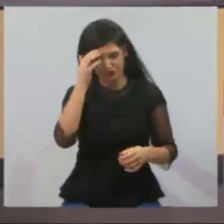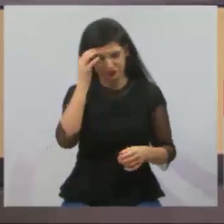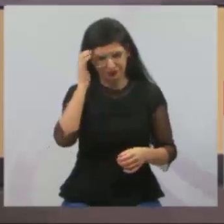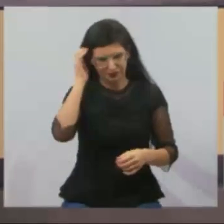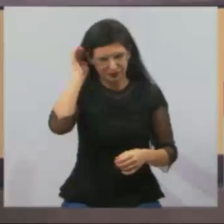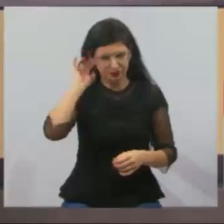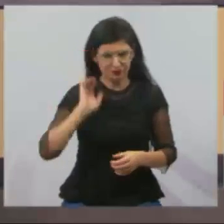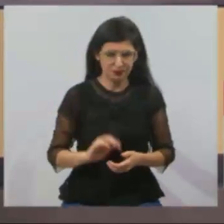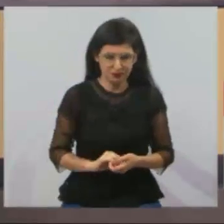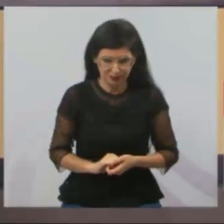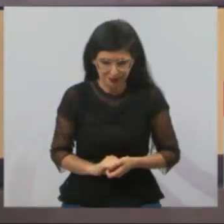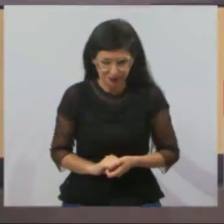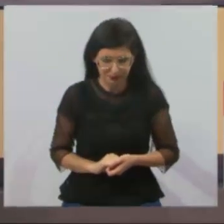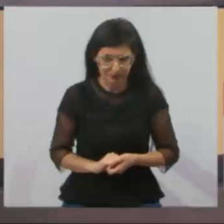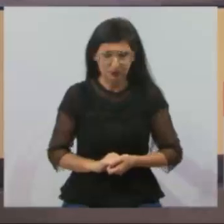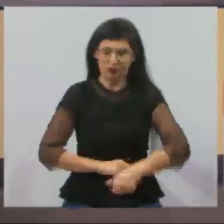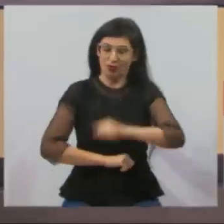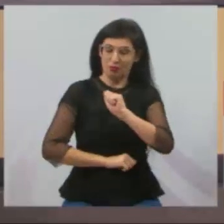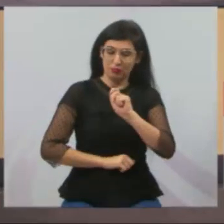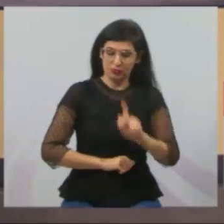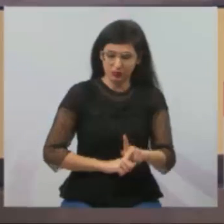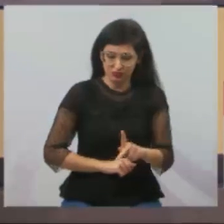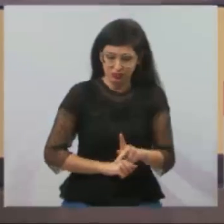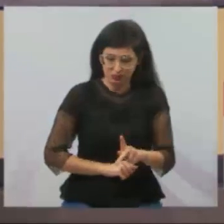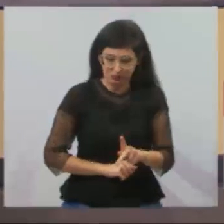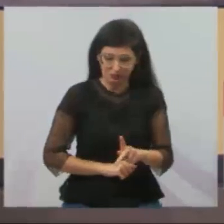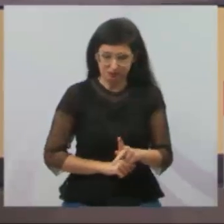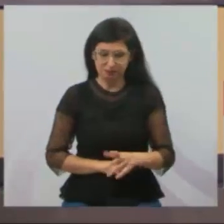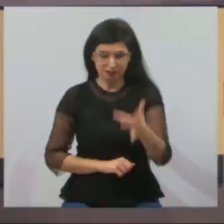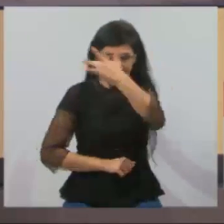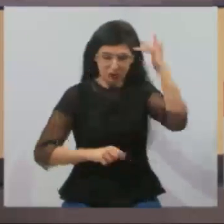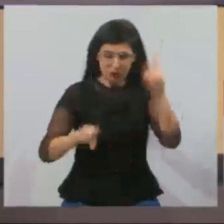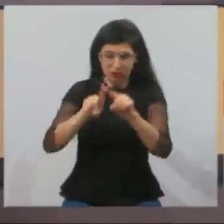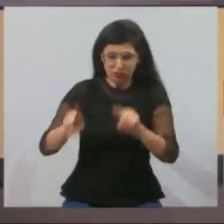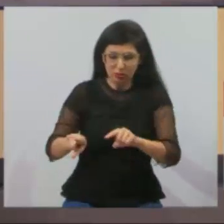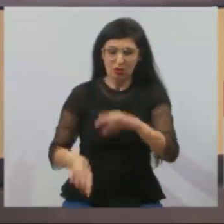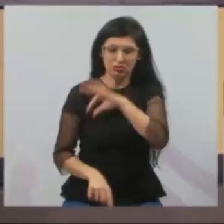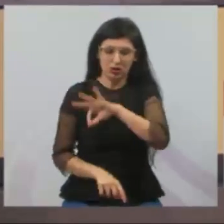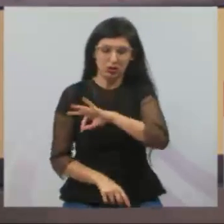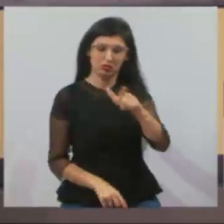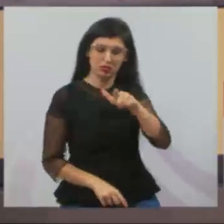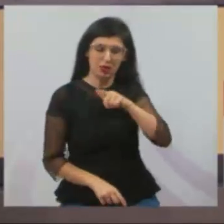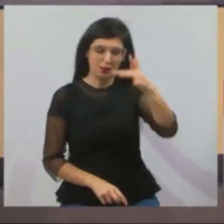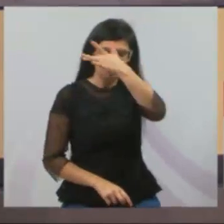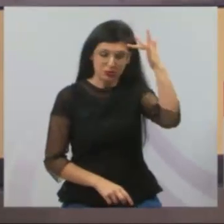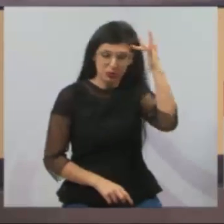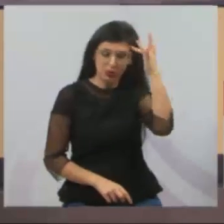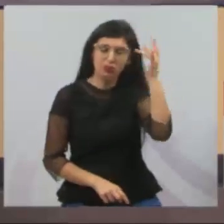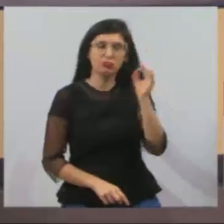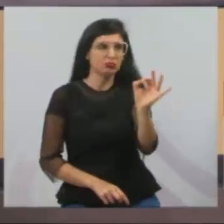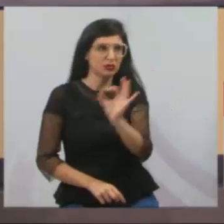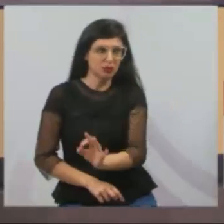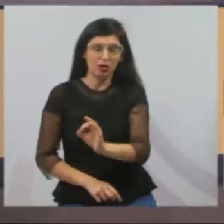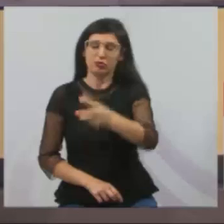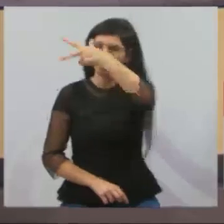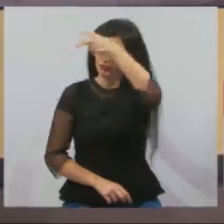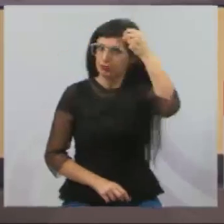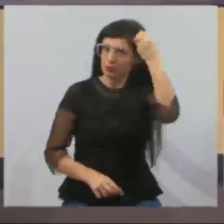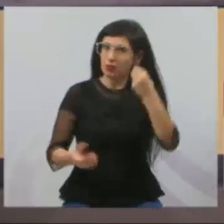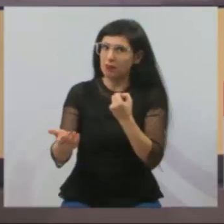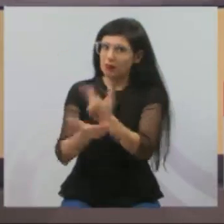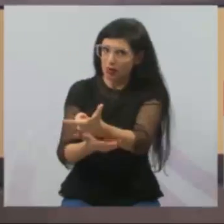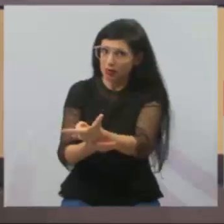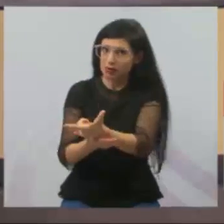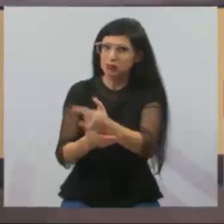do regime de previdência social dos servidores públicos do município de Jacareí e das